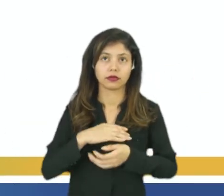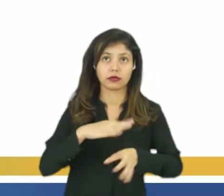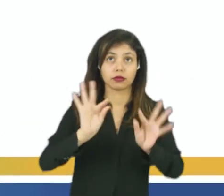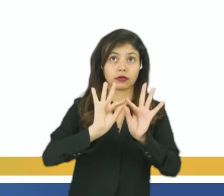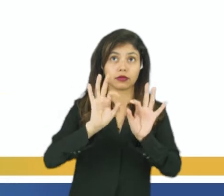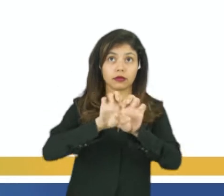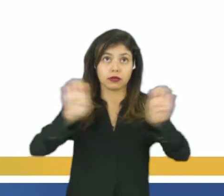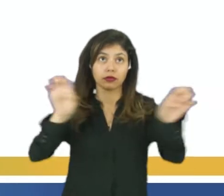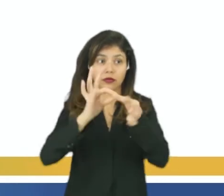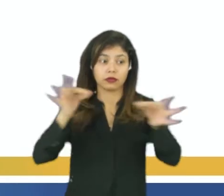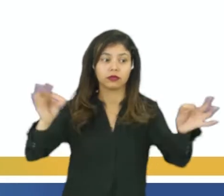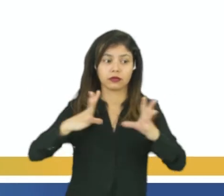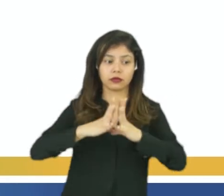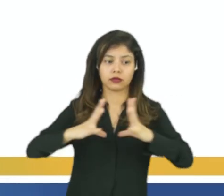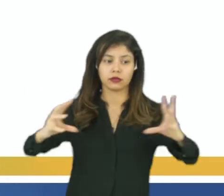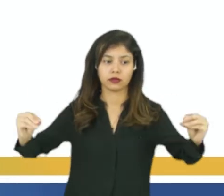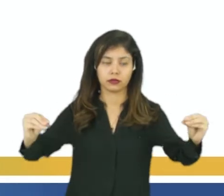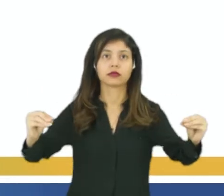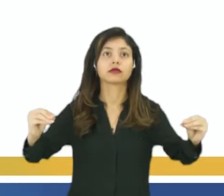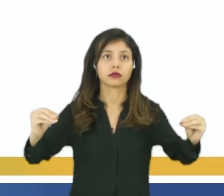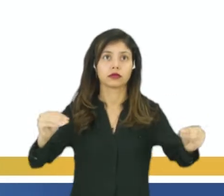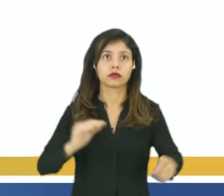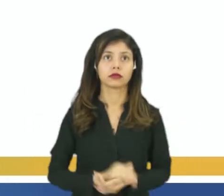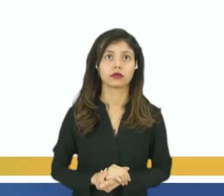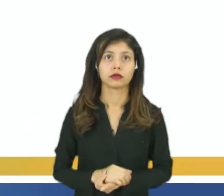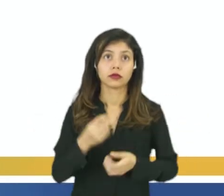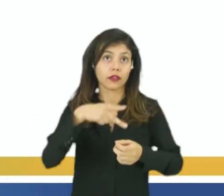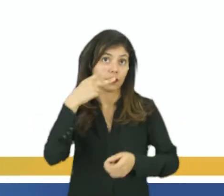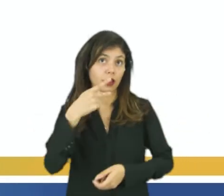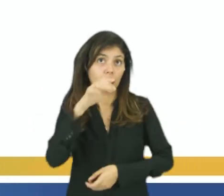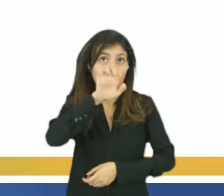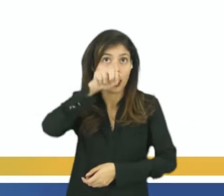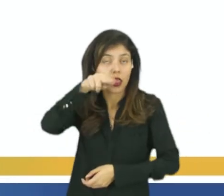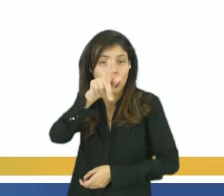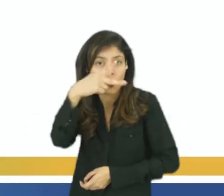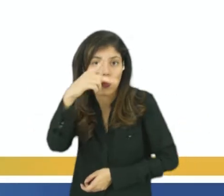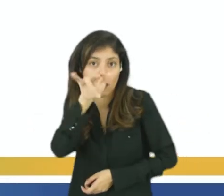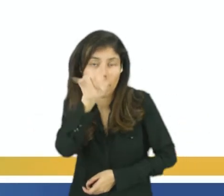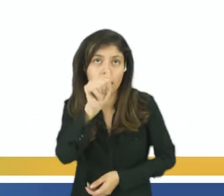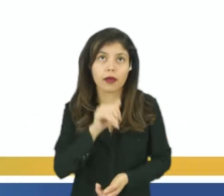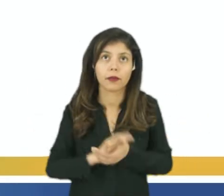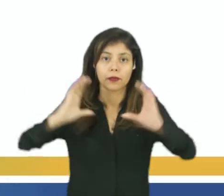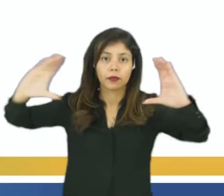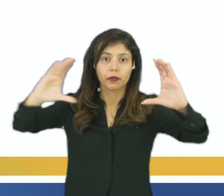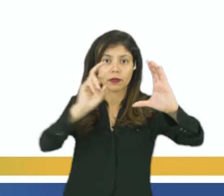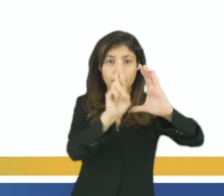homogênea. E aí dizemos que uma enupla, ou seja,